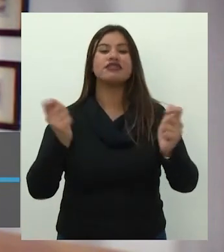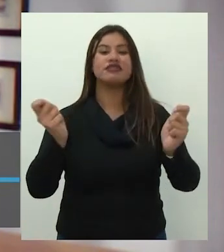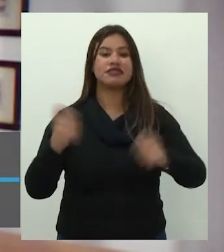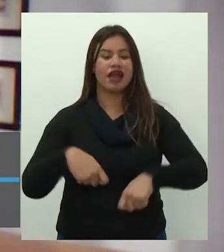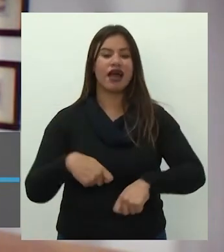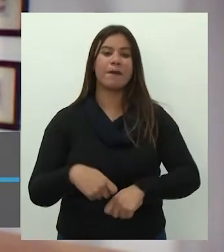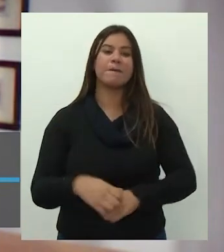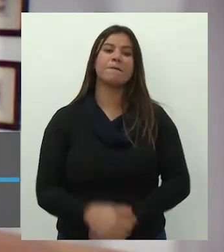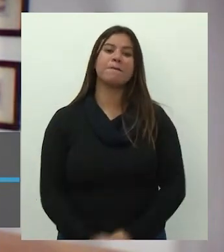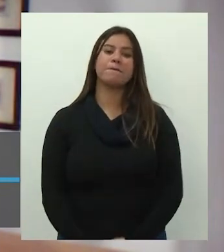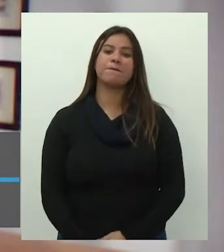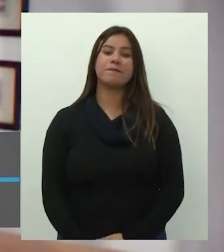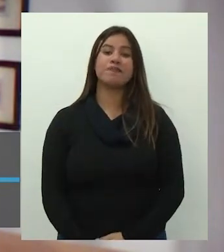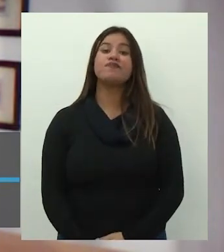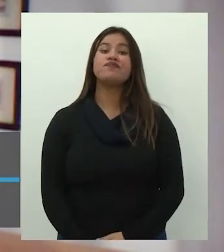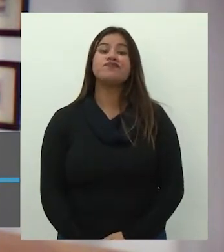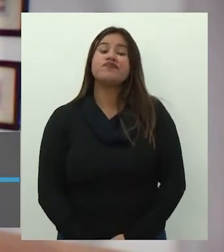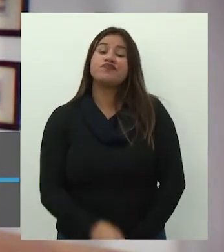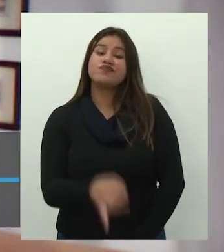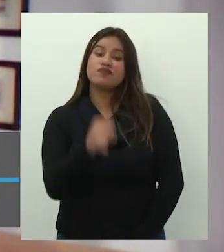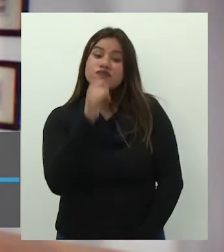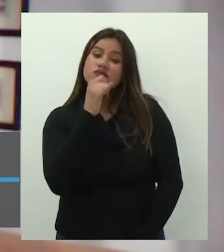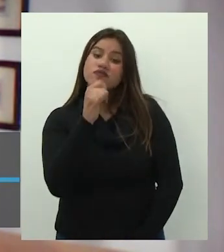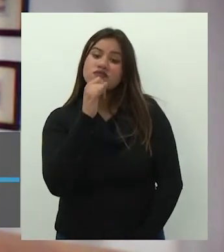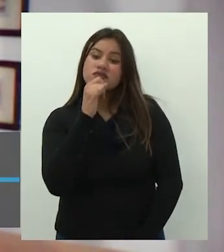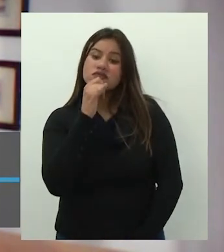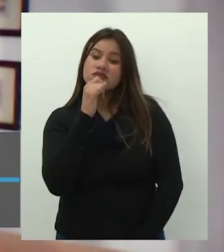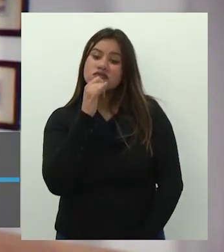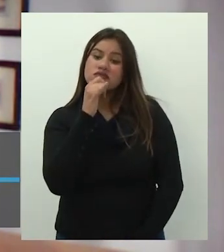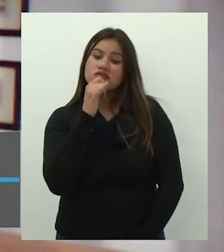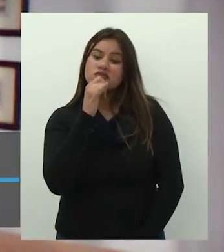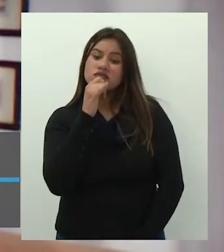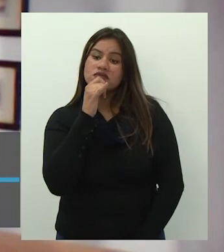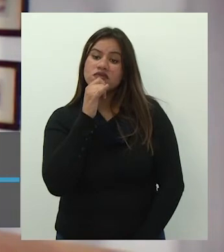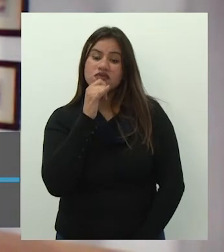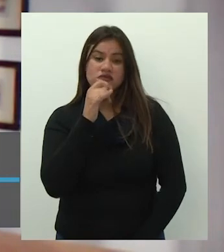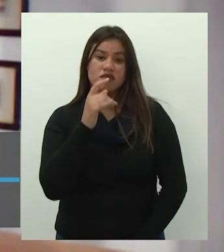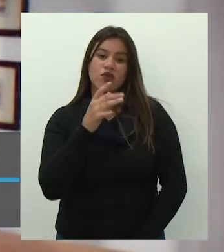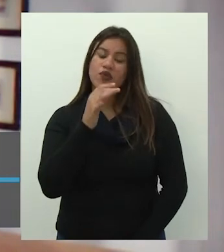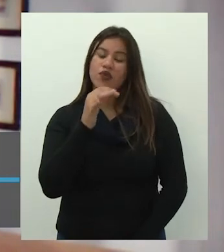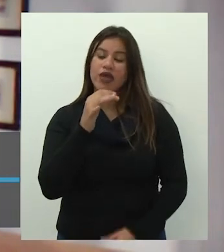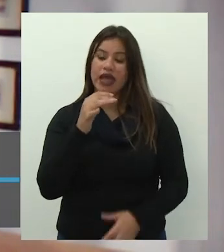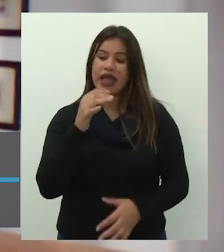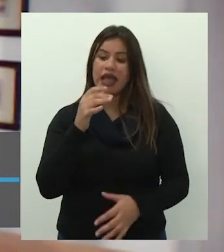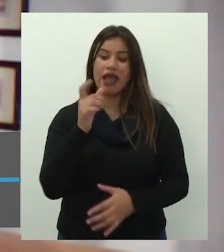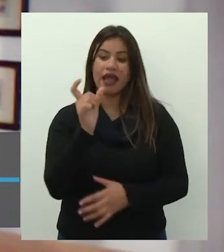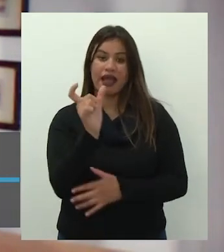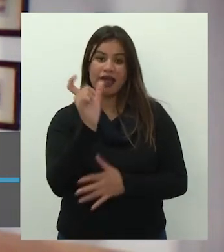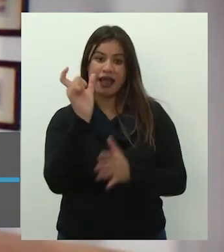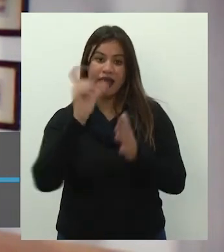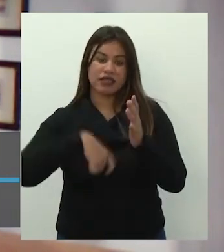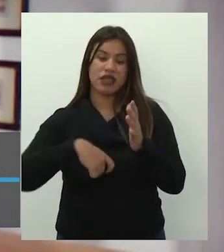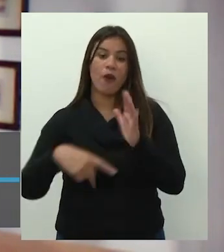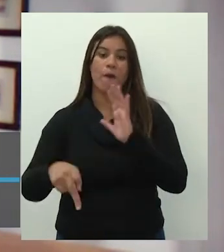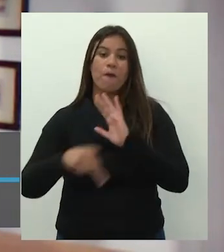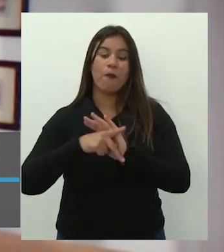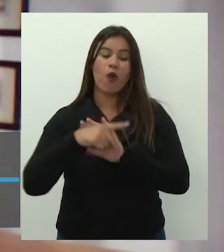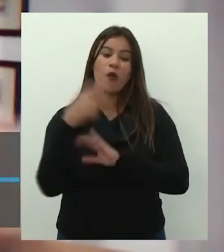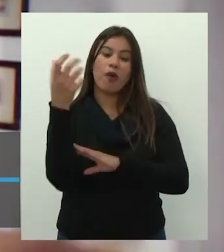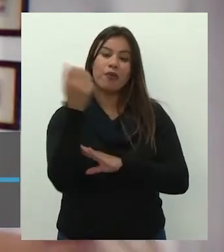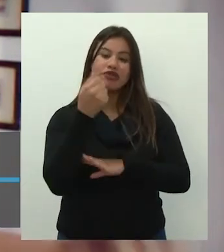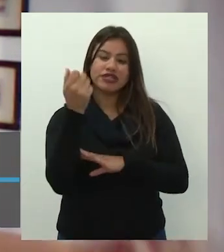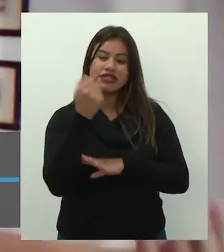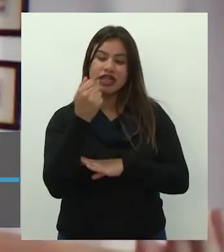violência contra idosos. Por exemplo, pegando o cartão da aposentadoria